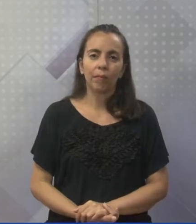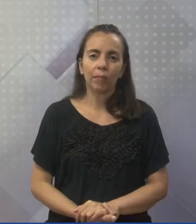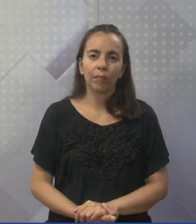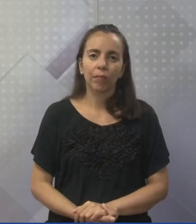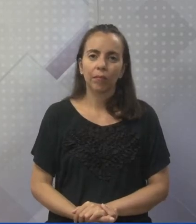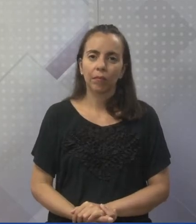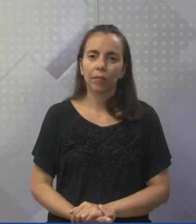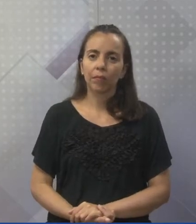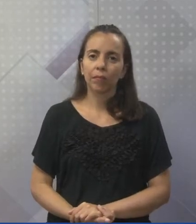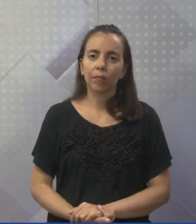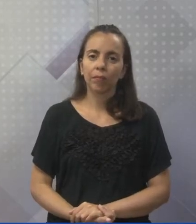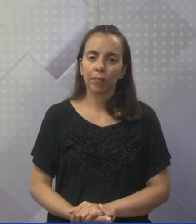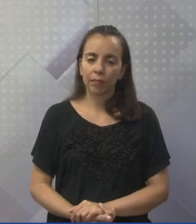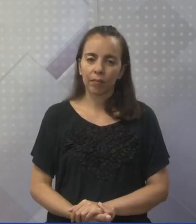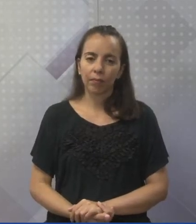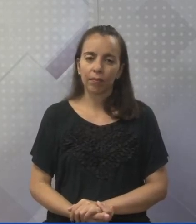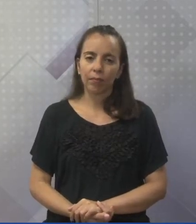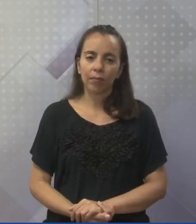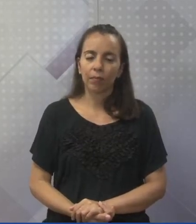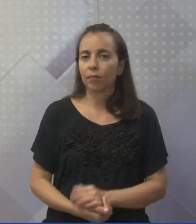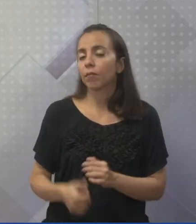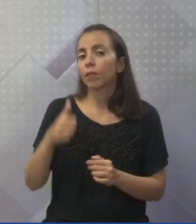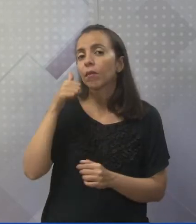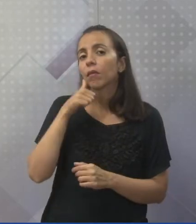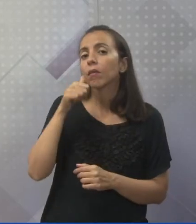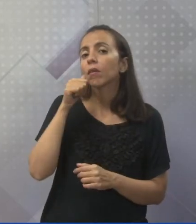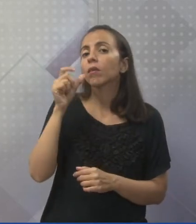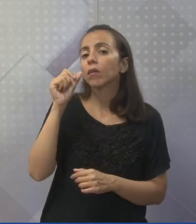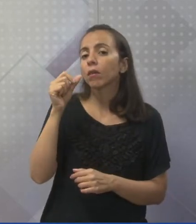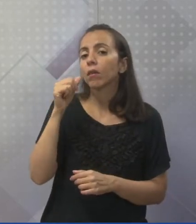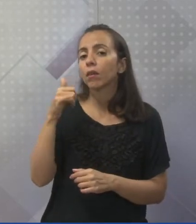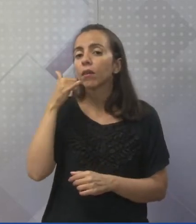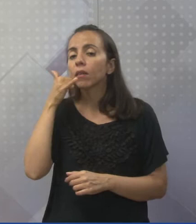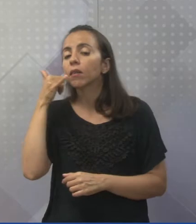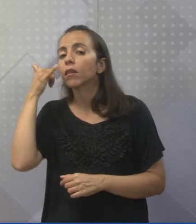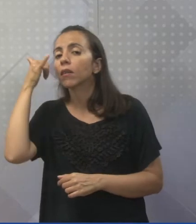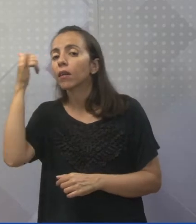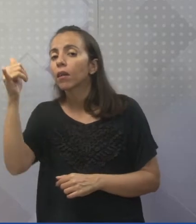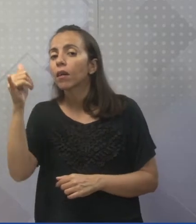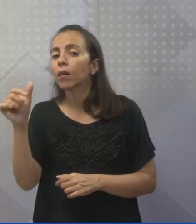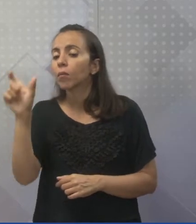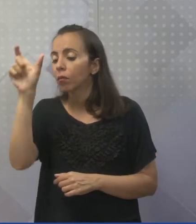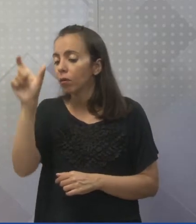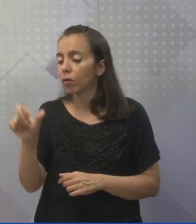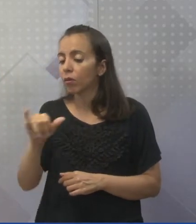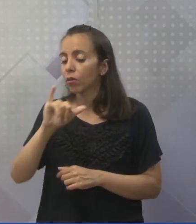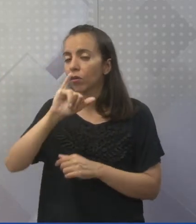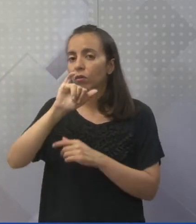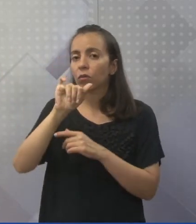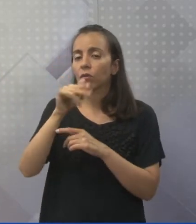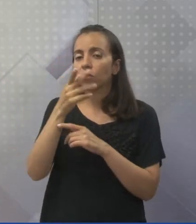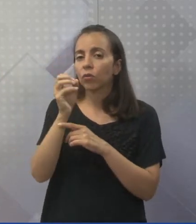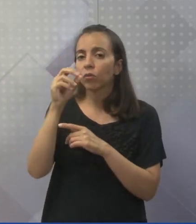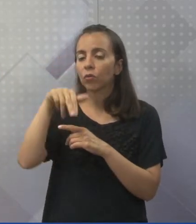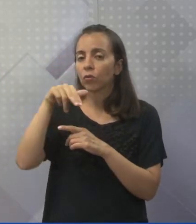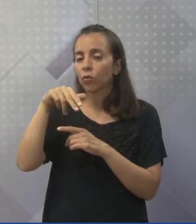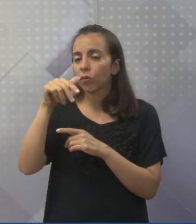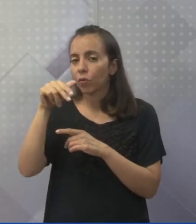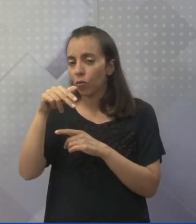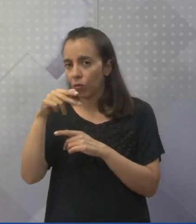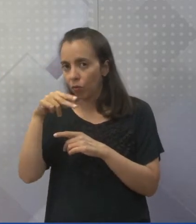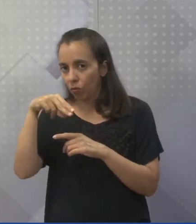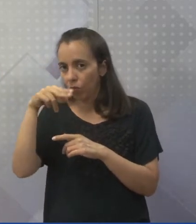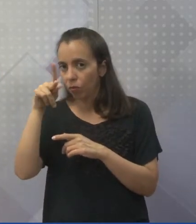É a mesma tradução. Ela ligaria para John depois da escola. certo? No outro exemplo, eu tenho